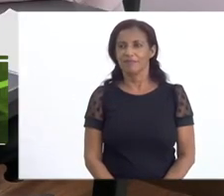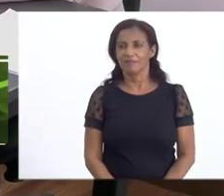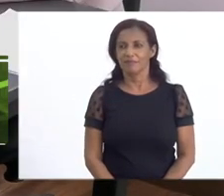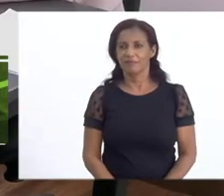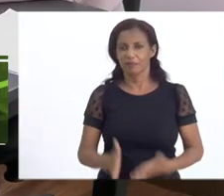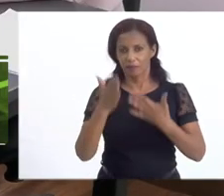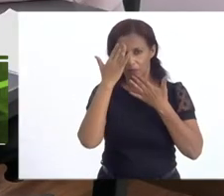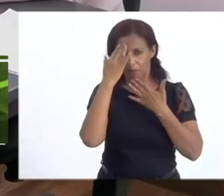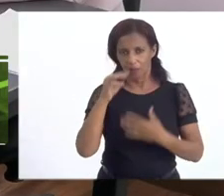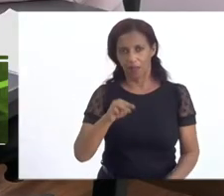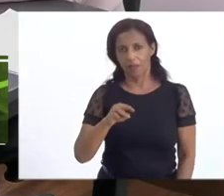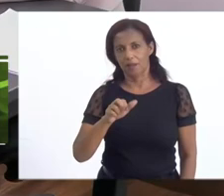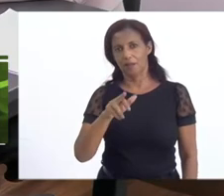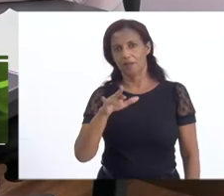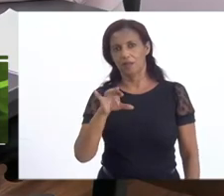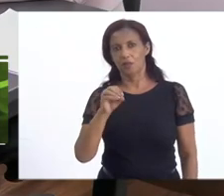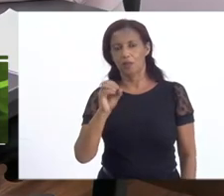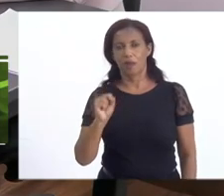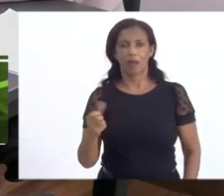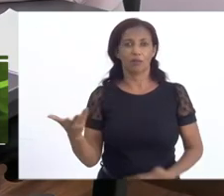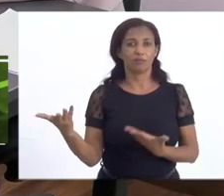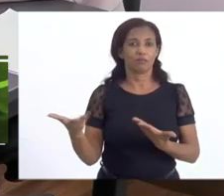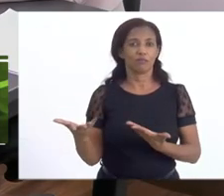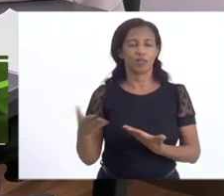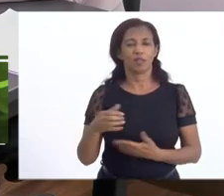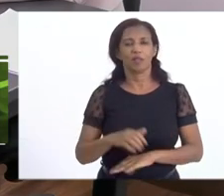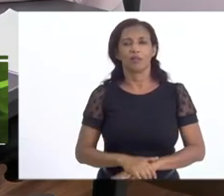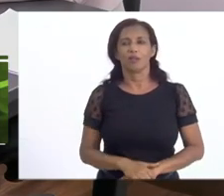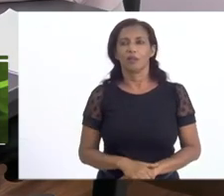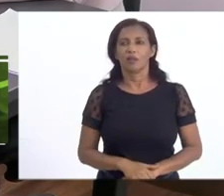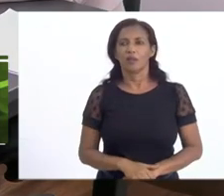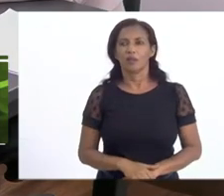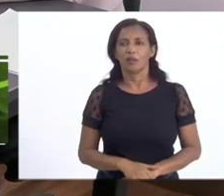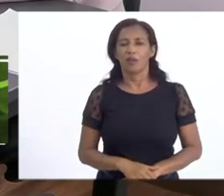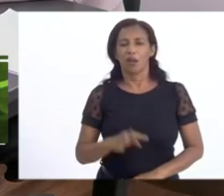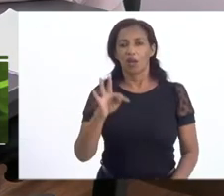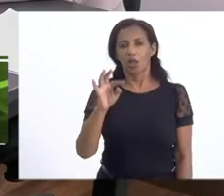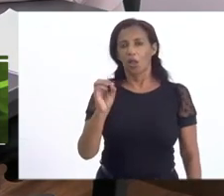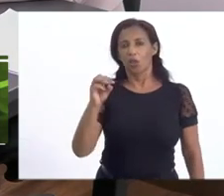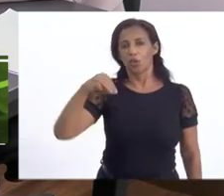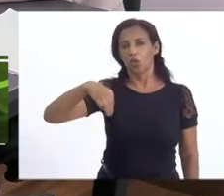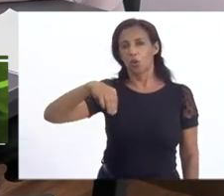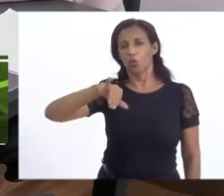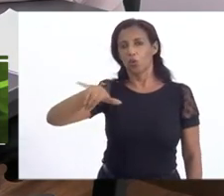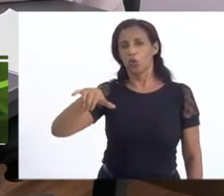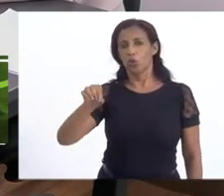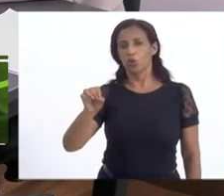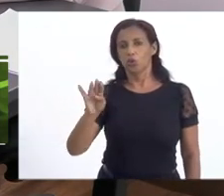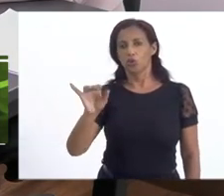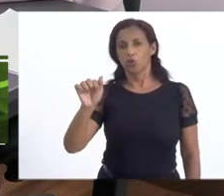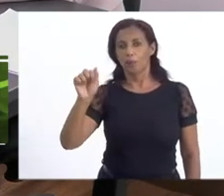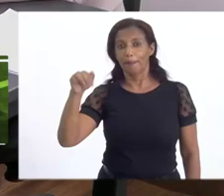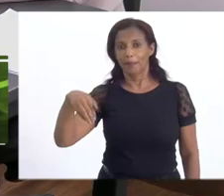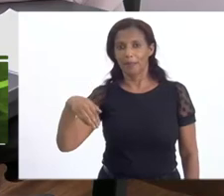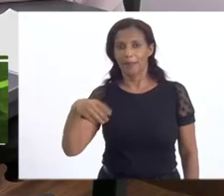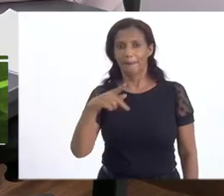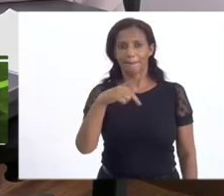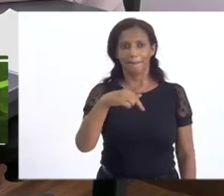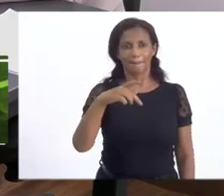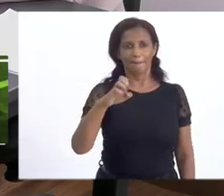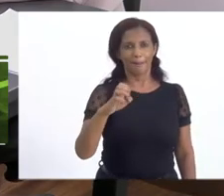Obrigado, senhor Marcos. Agora as considerações finais ao Aeroporto Internacional Tom Jobim Galeão, o senhor Patrick.